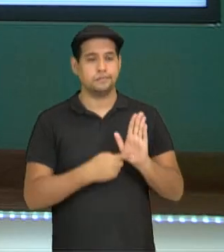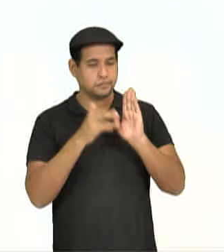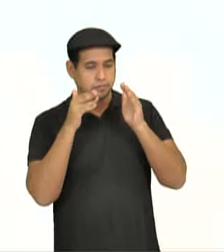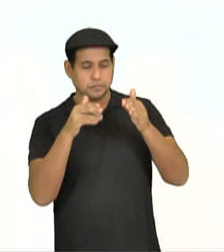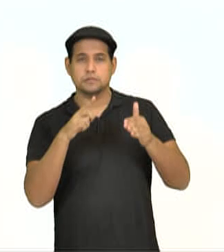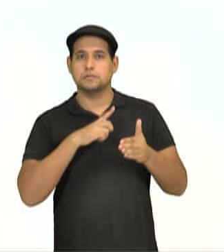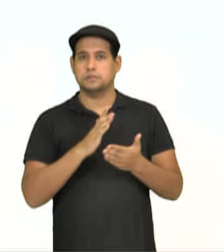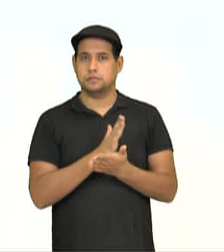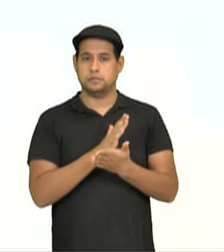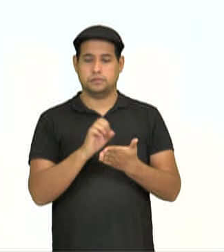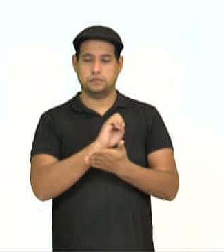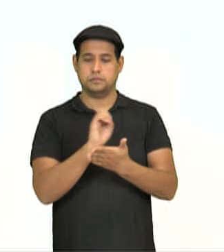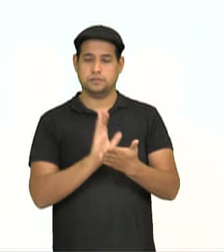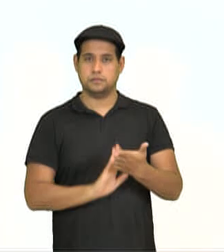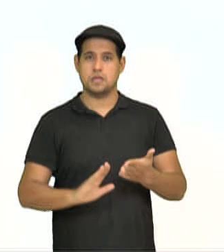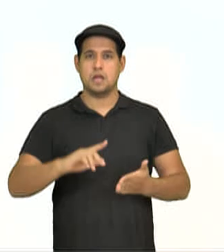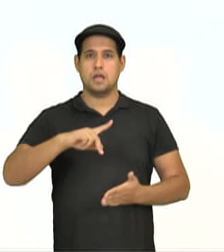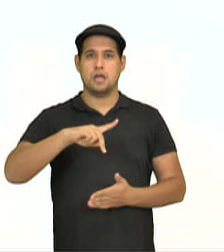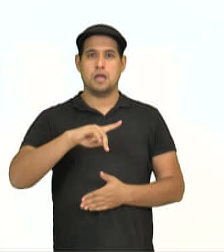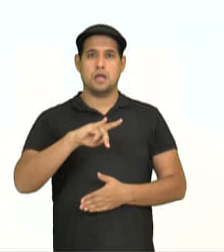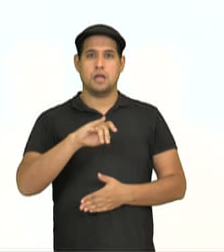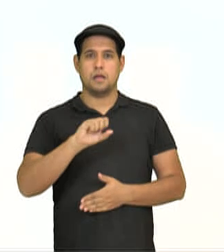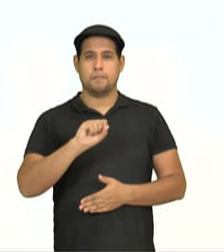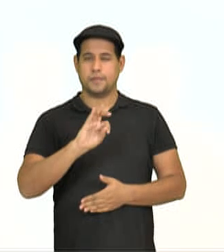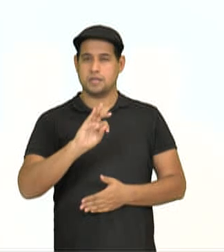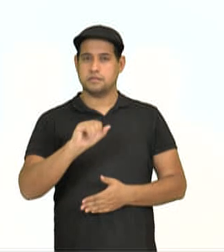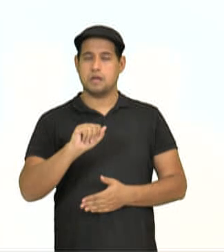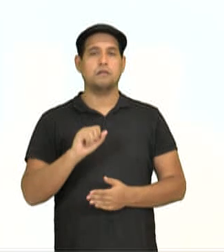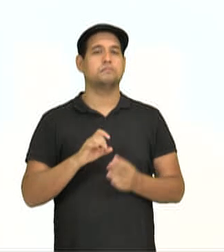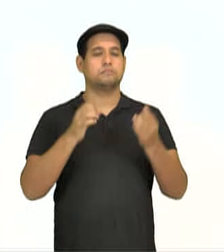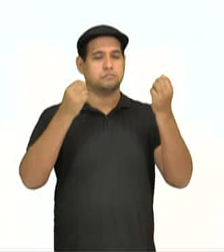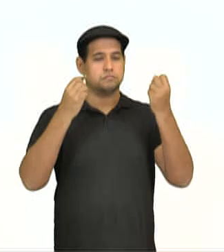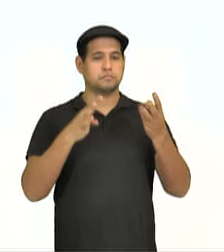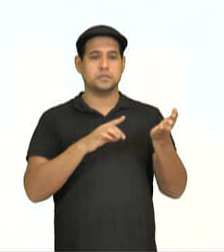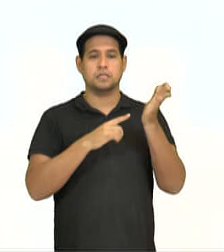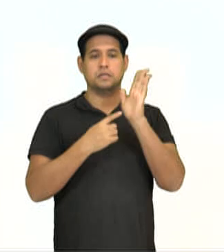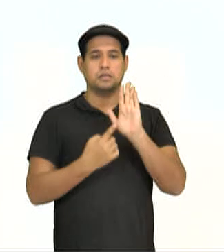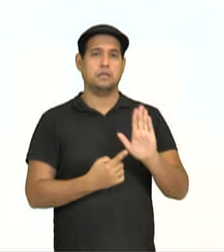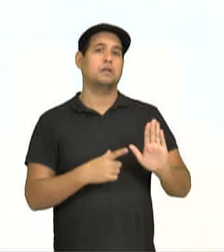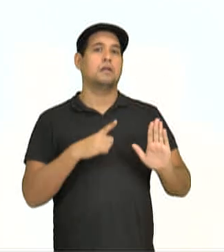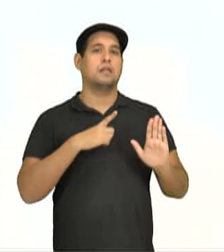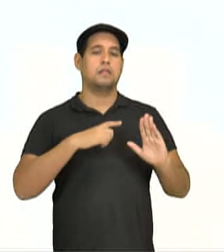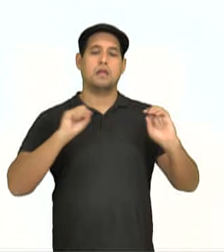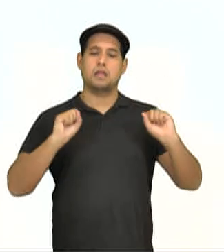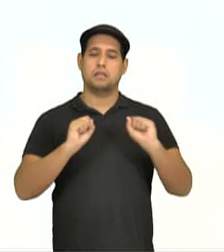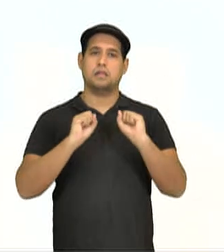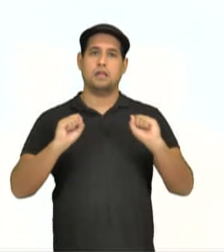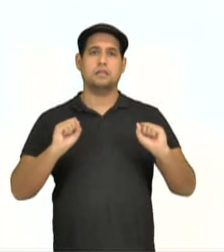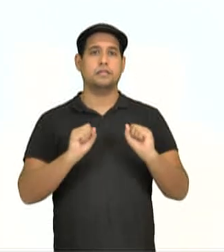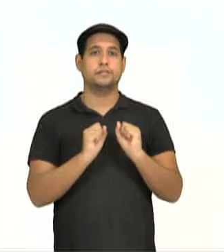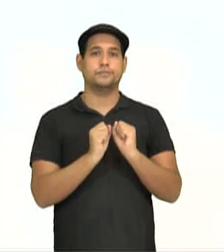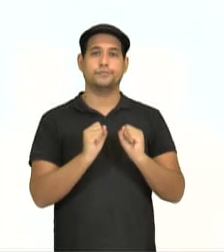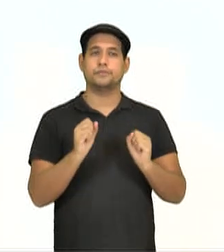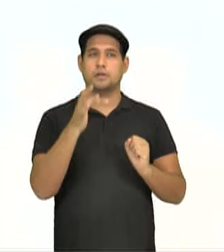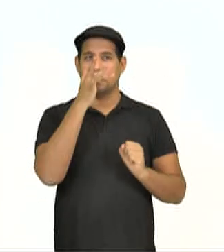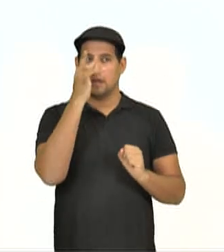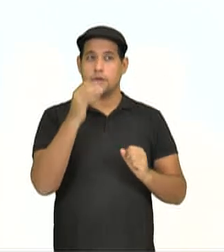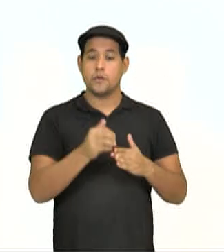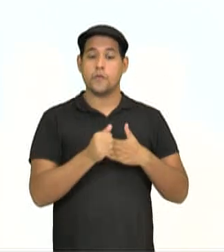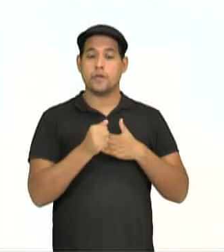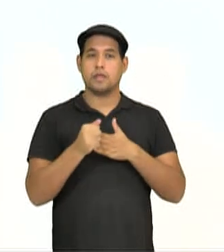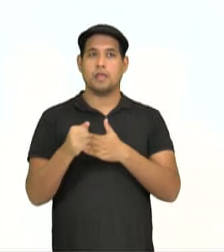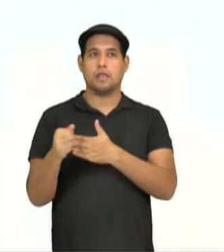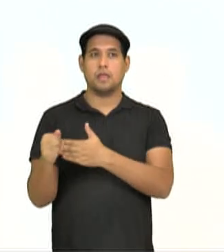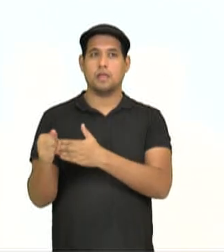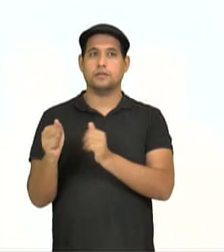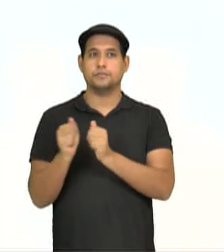tem umas provas da prova de pista, só para reforçar. Então aqui estão os atletas com os seus guias, as duas atletas ali